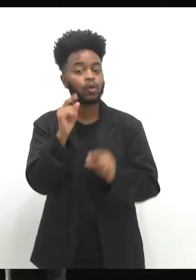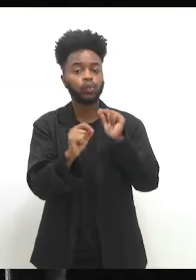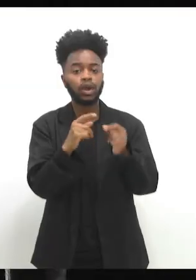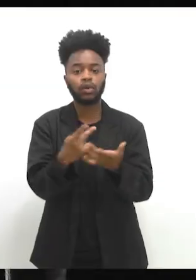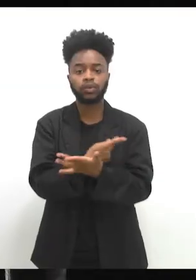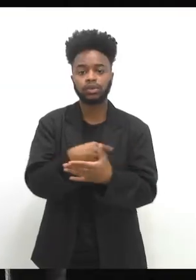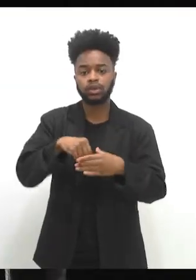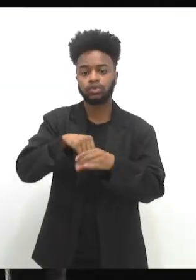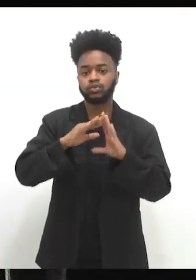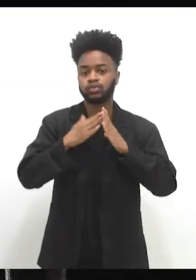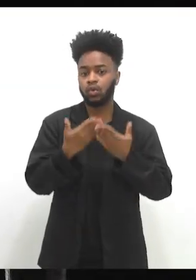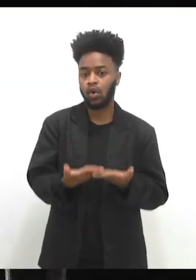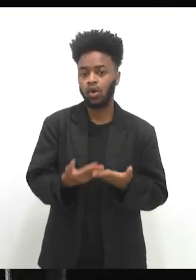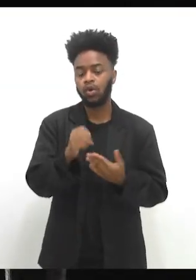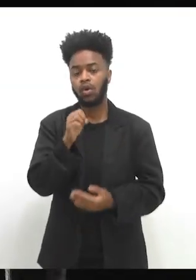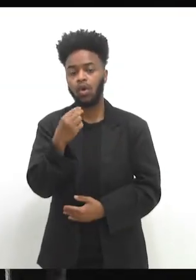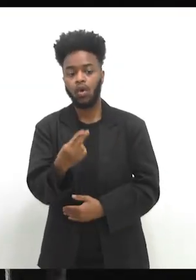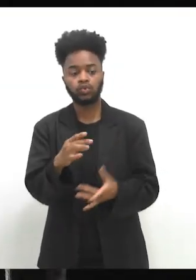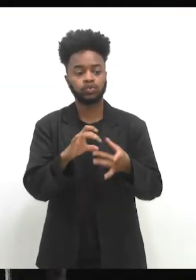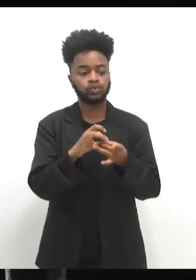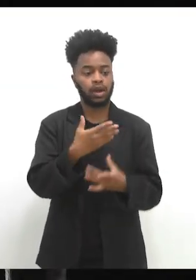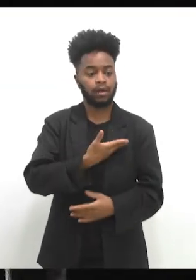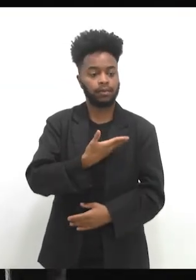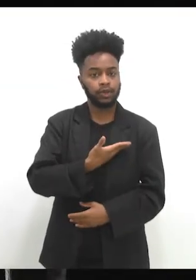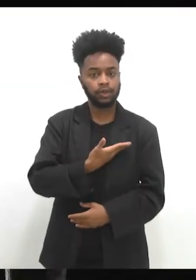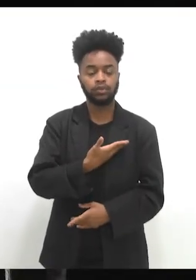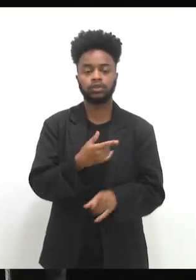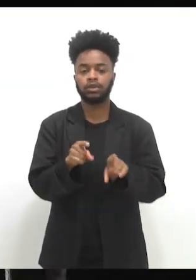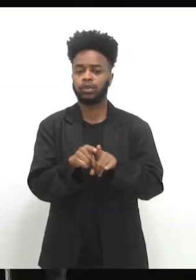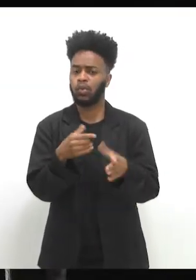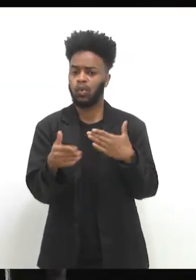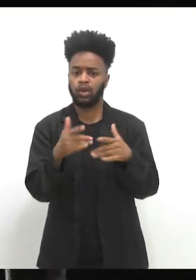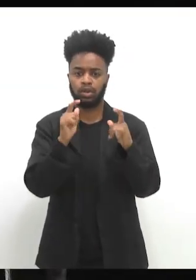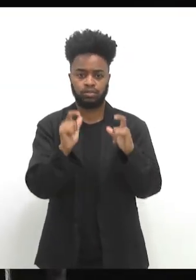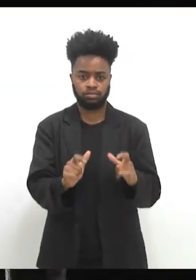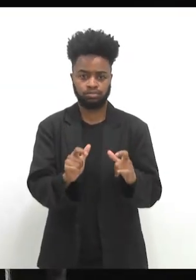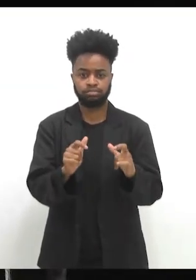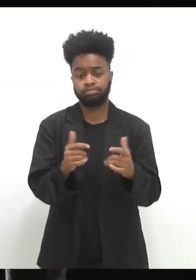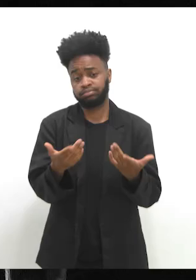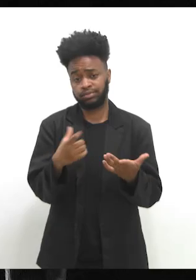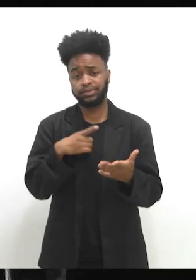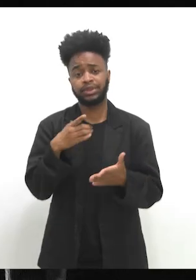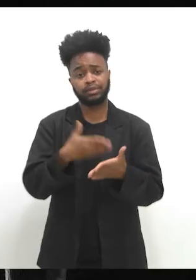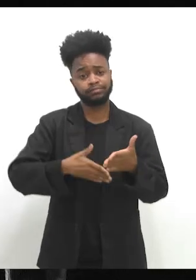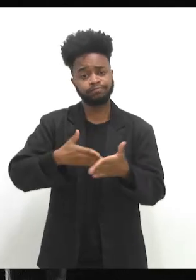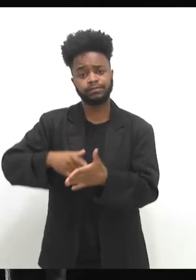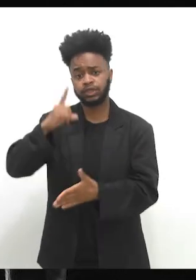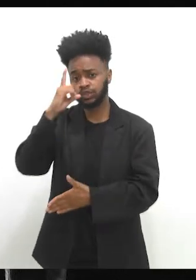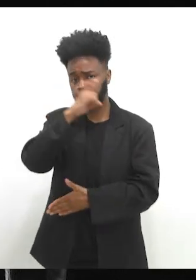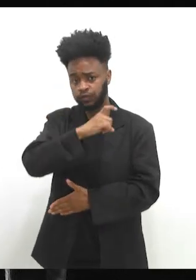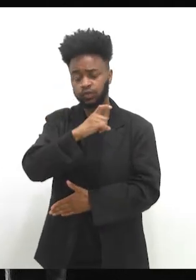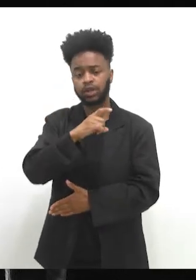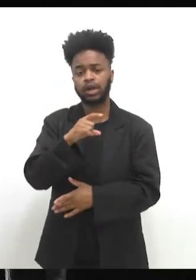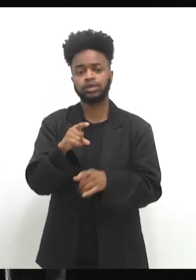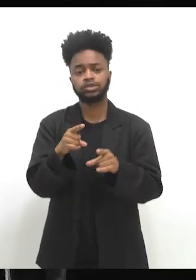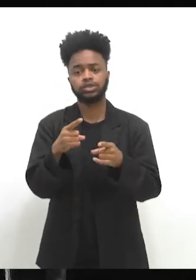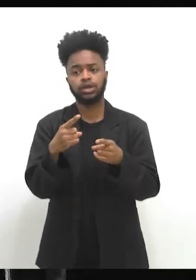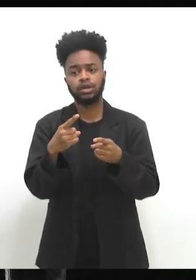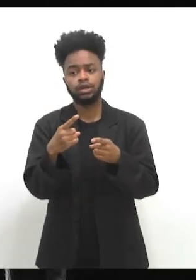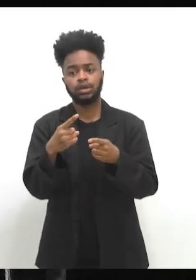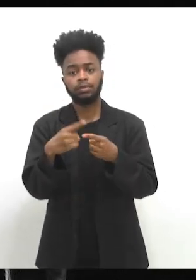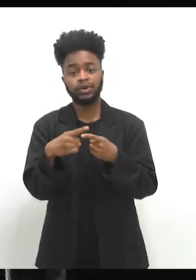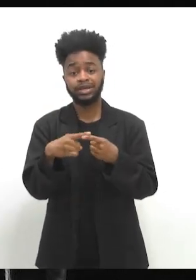está passando no colégio ou com os amigos, né, seja em qualquer ambiente, têm essa dificuldade de enfrentar